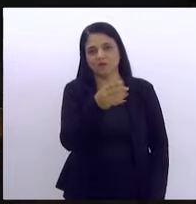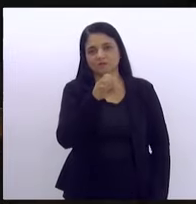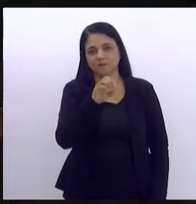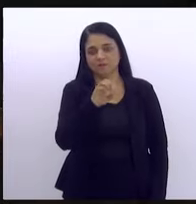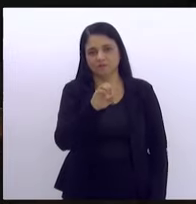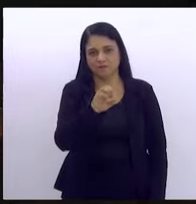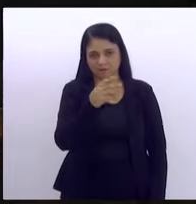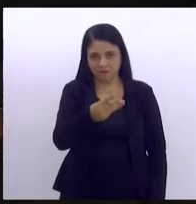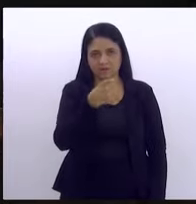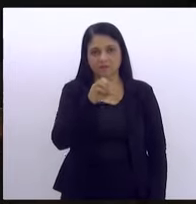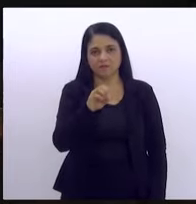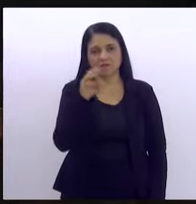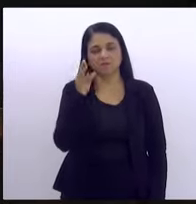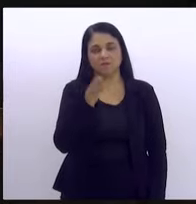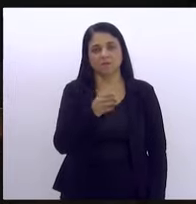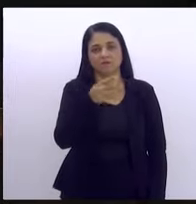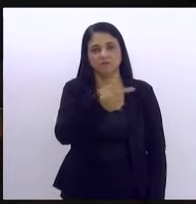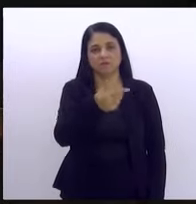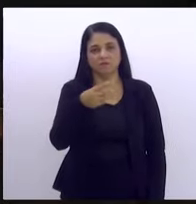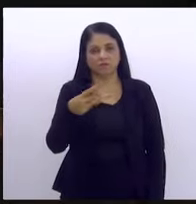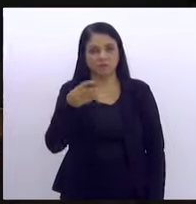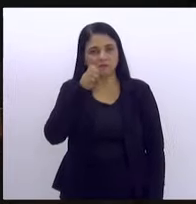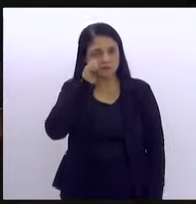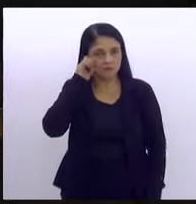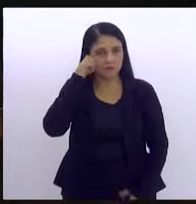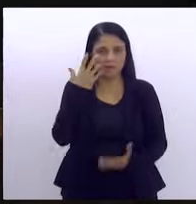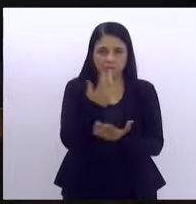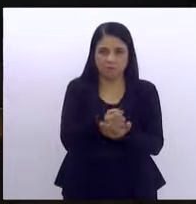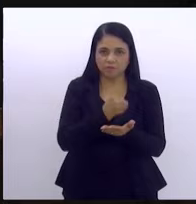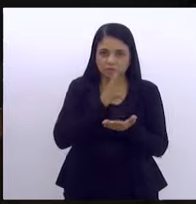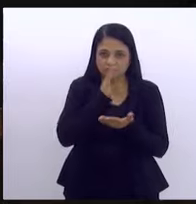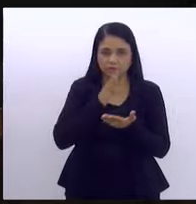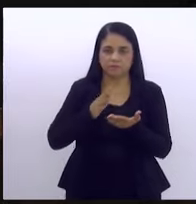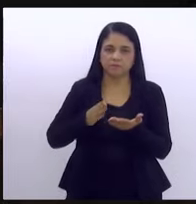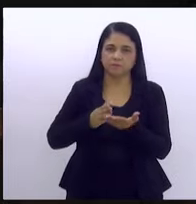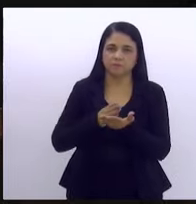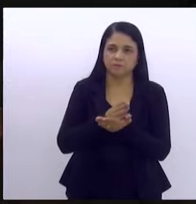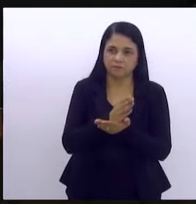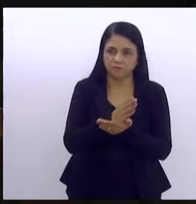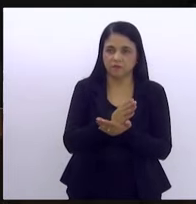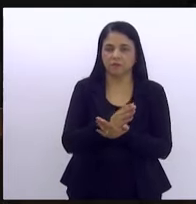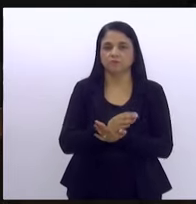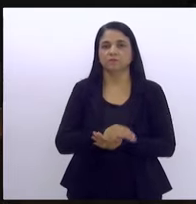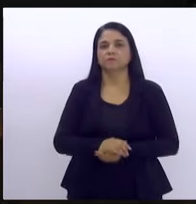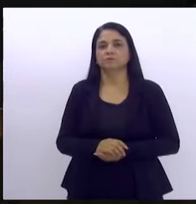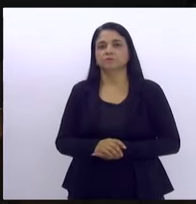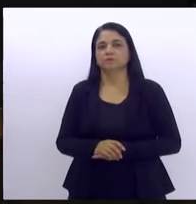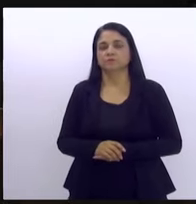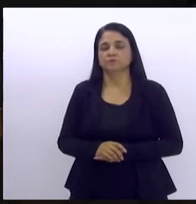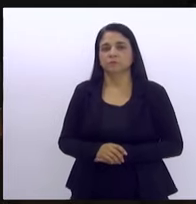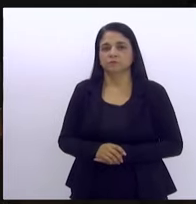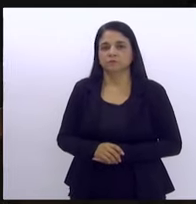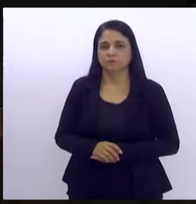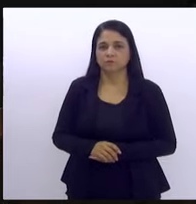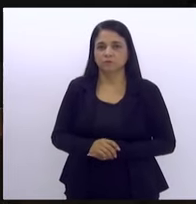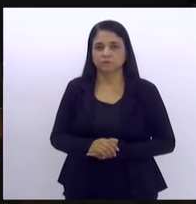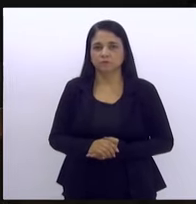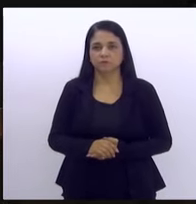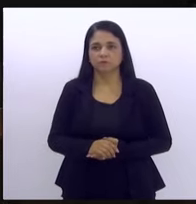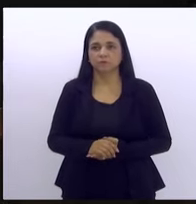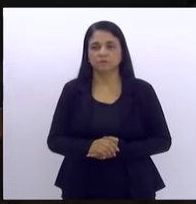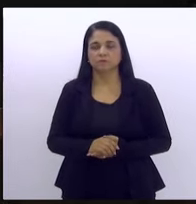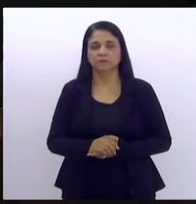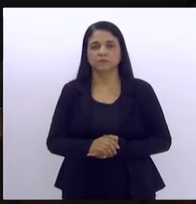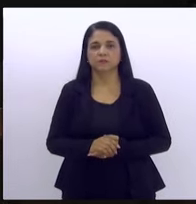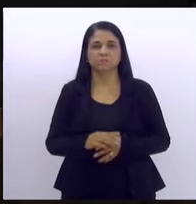de 23, deputada Élica Takimoto. Senhores que aprovam, permaneçam como estão. Aprovados. Nada mais